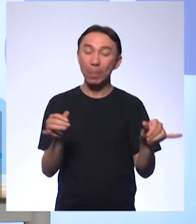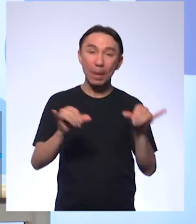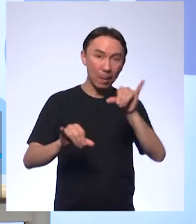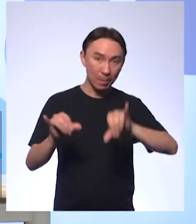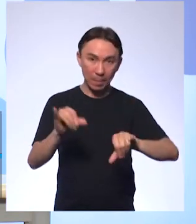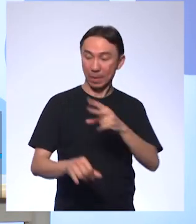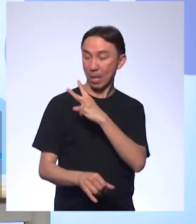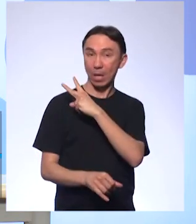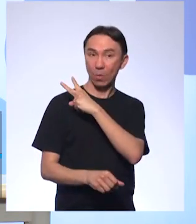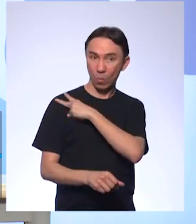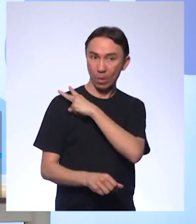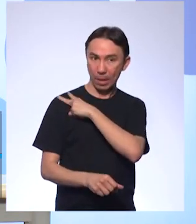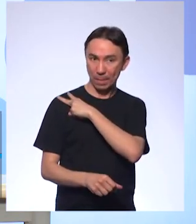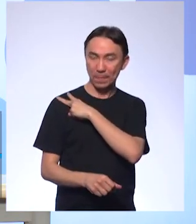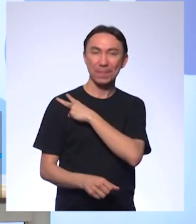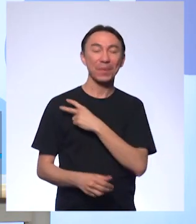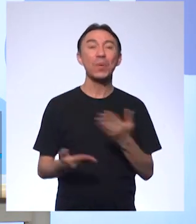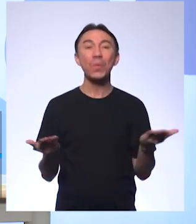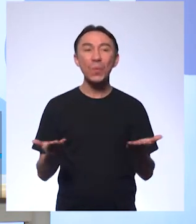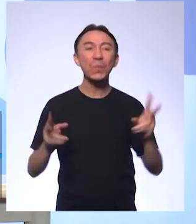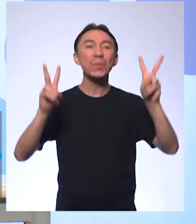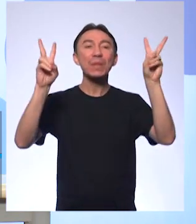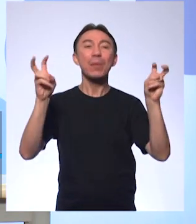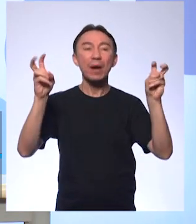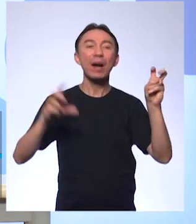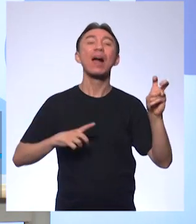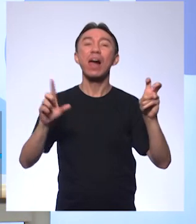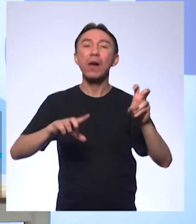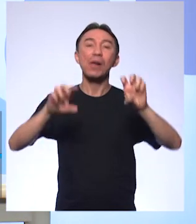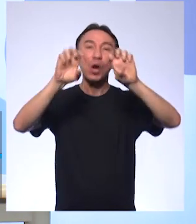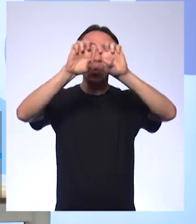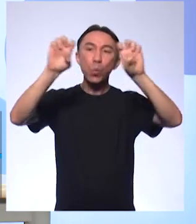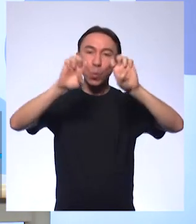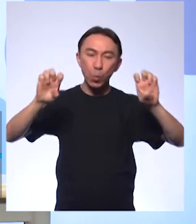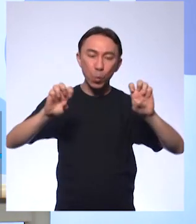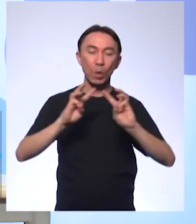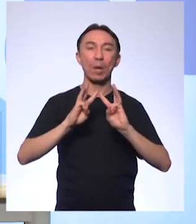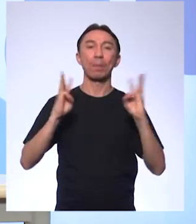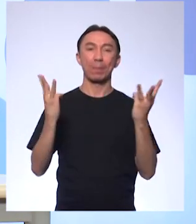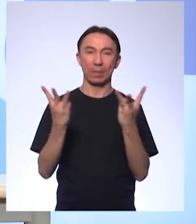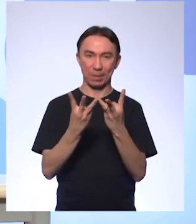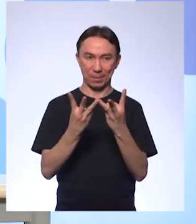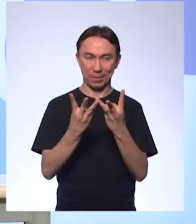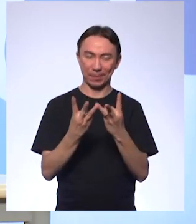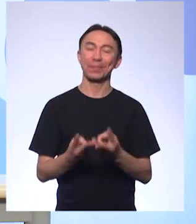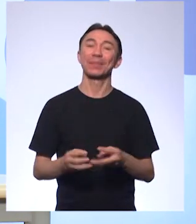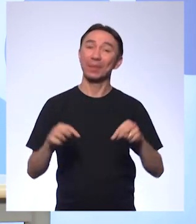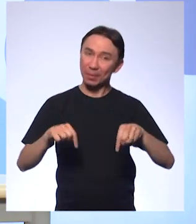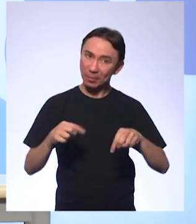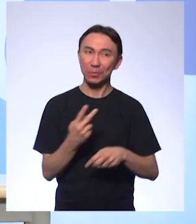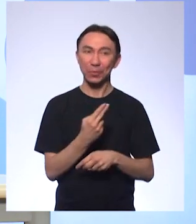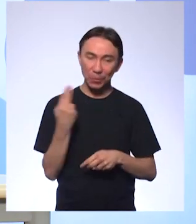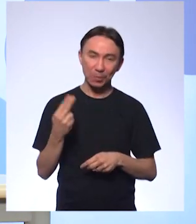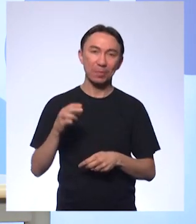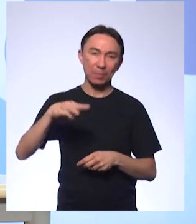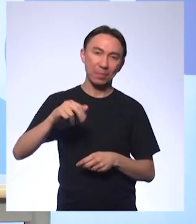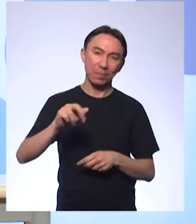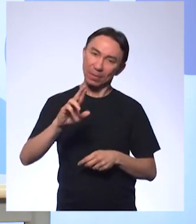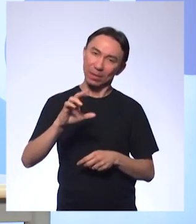médio. O tema desta aula é Estrutura da Matéria. Eu sou a professora Márcia, estarei fazendo com vocês a moderação através do